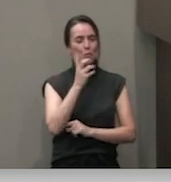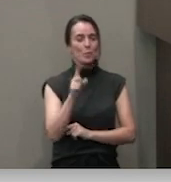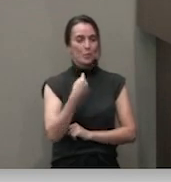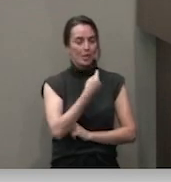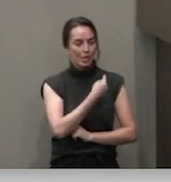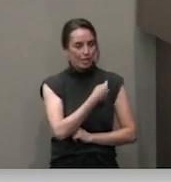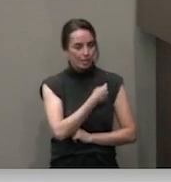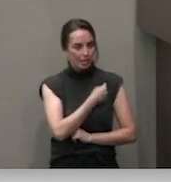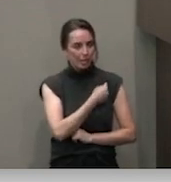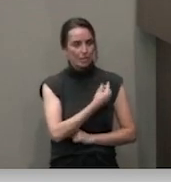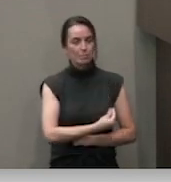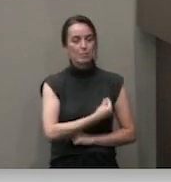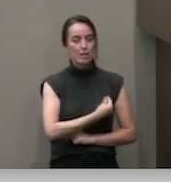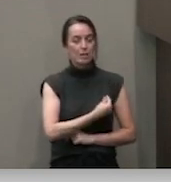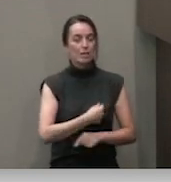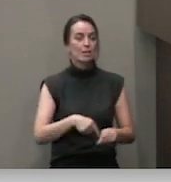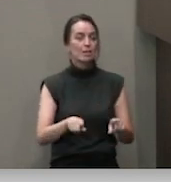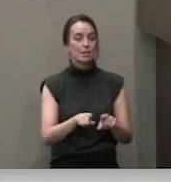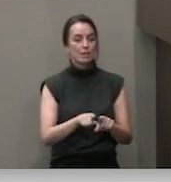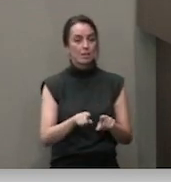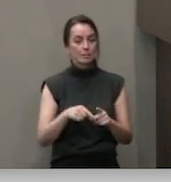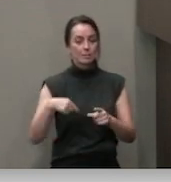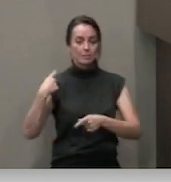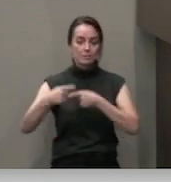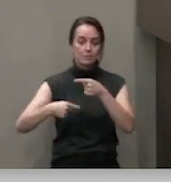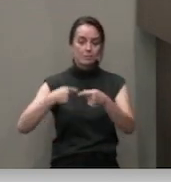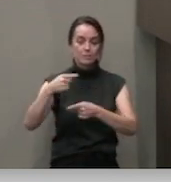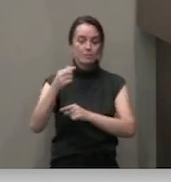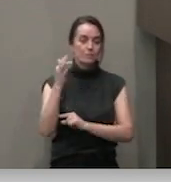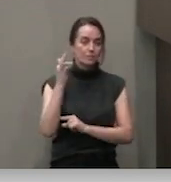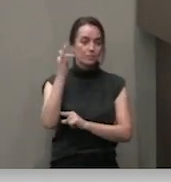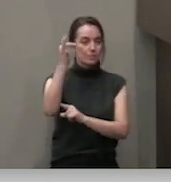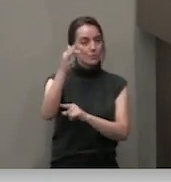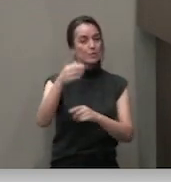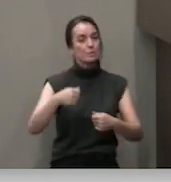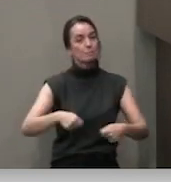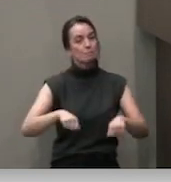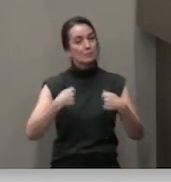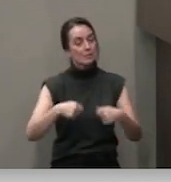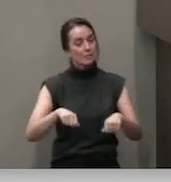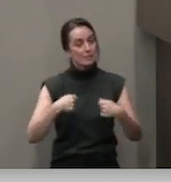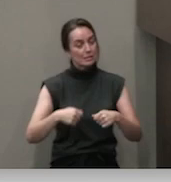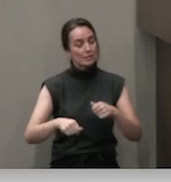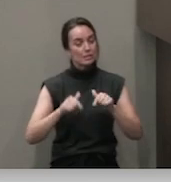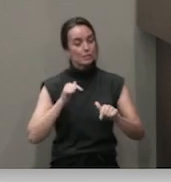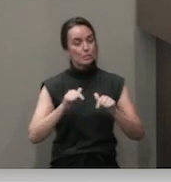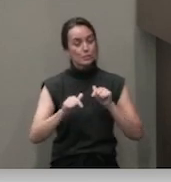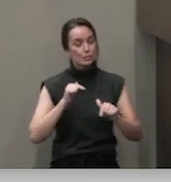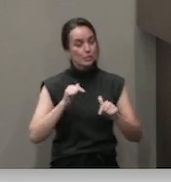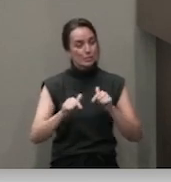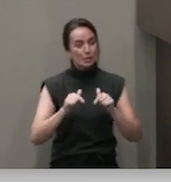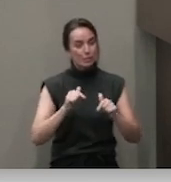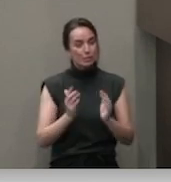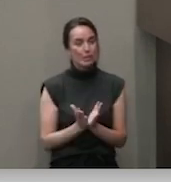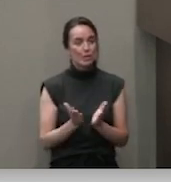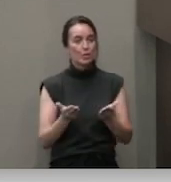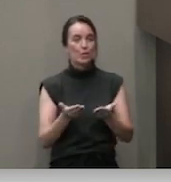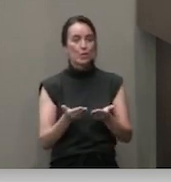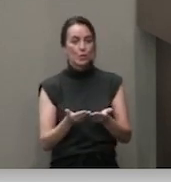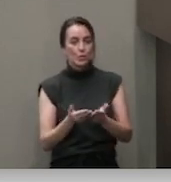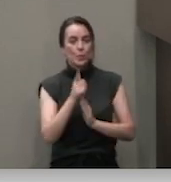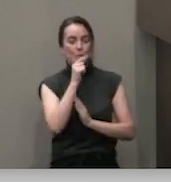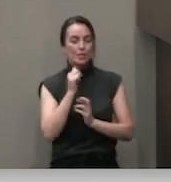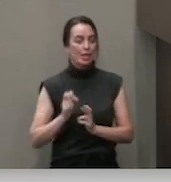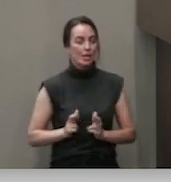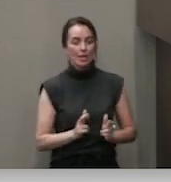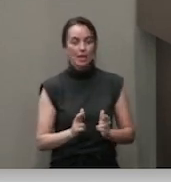nós que estamos aqui e para as próximas gerações que precisam tanto do trabalho da do comitê da bacia hidrográfica